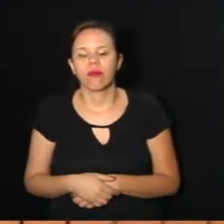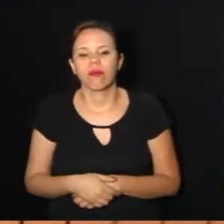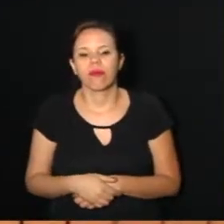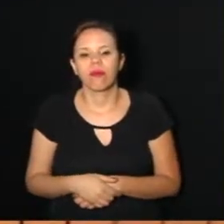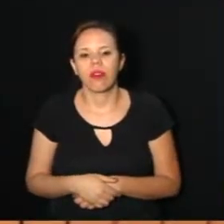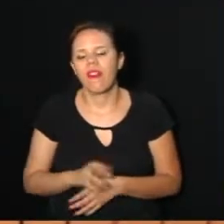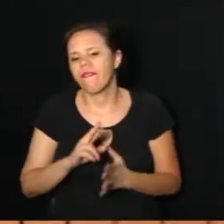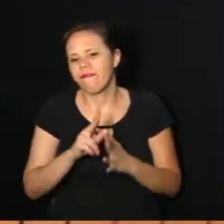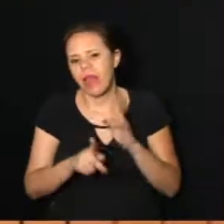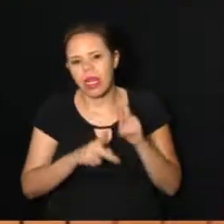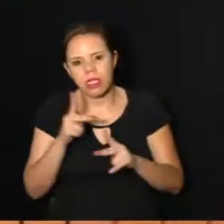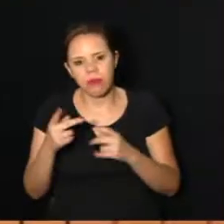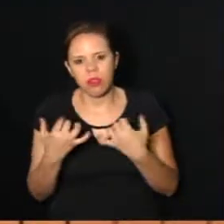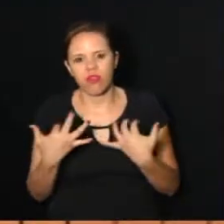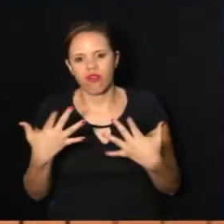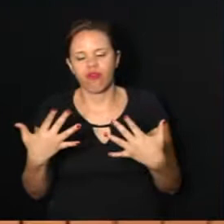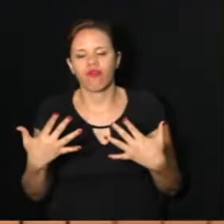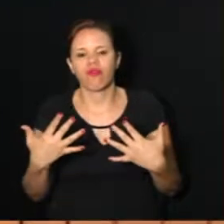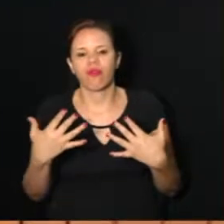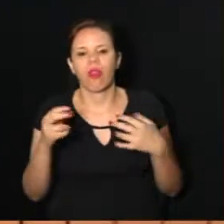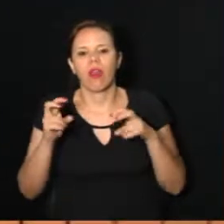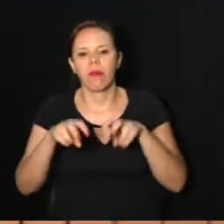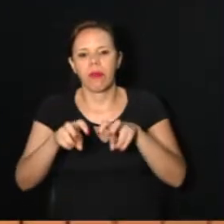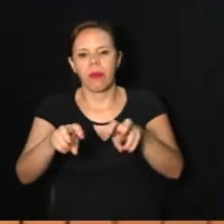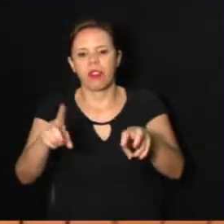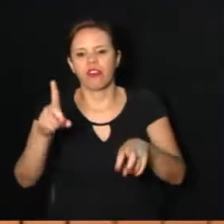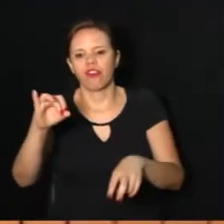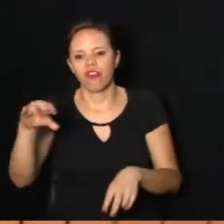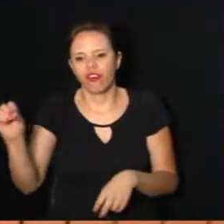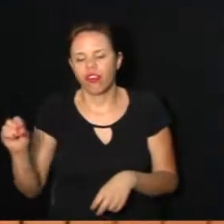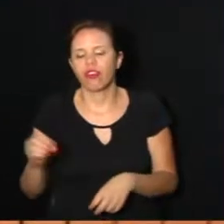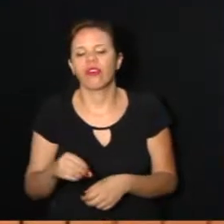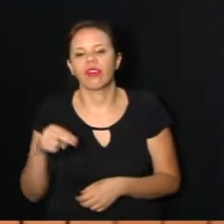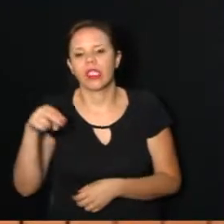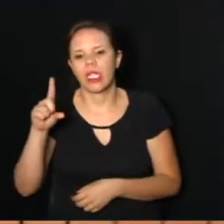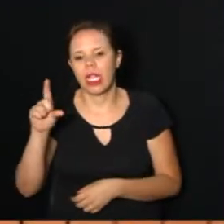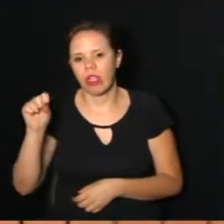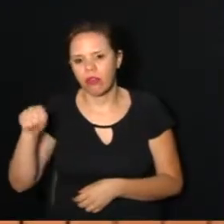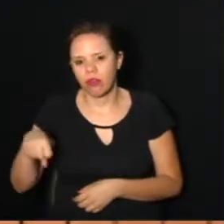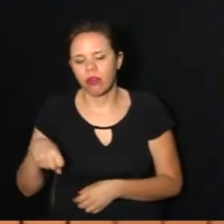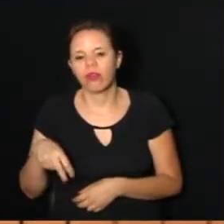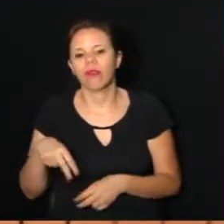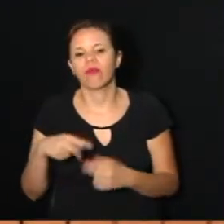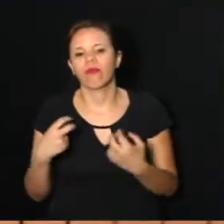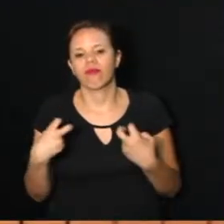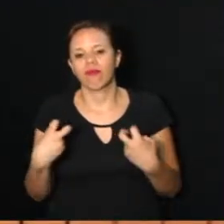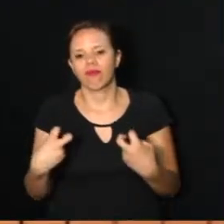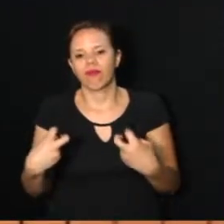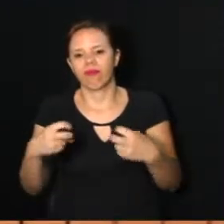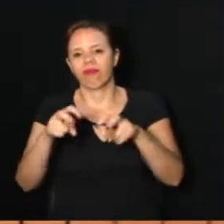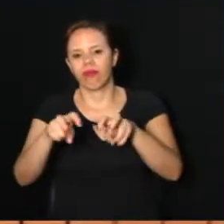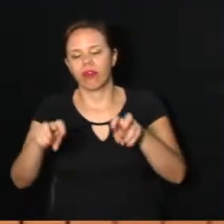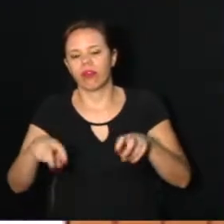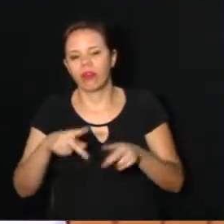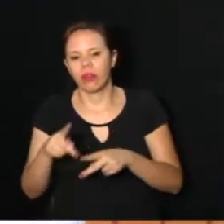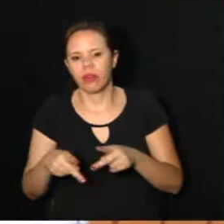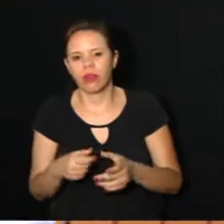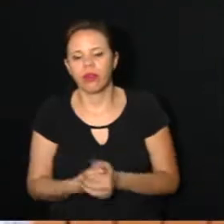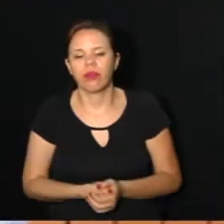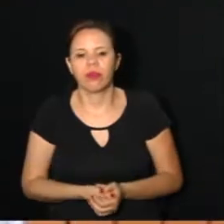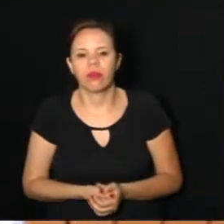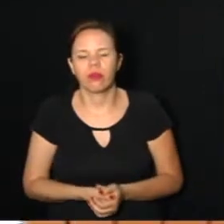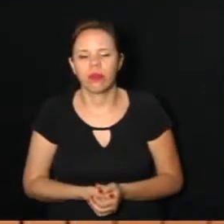E outras pessoas que eu vejo aqui, o Dino Pioli, o Nelson Laubstein. Então, nós, iniciando já a discussão,